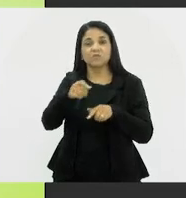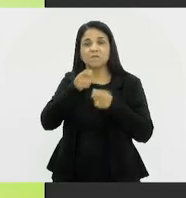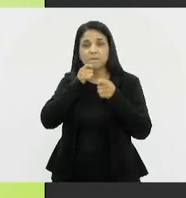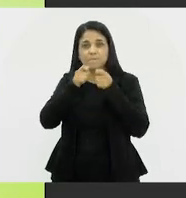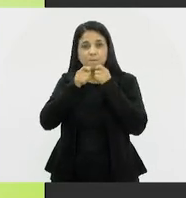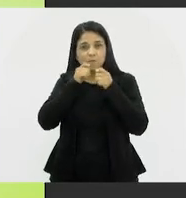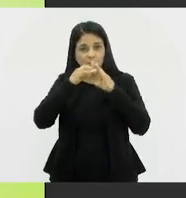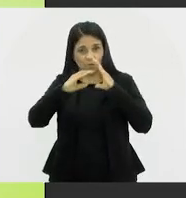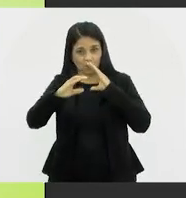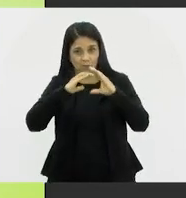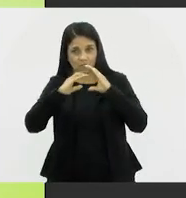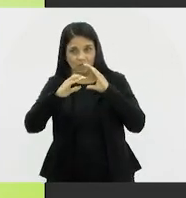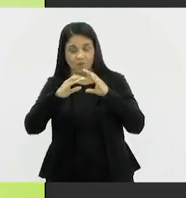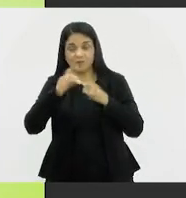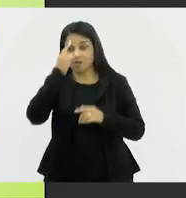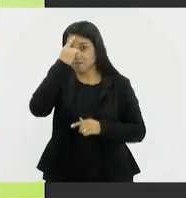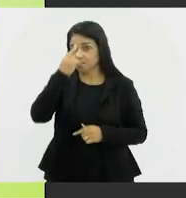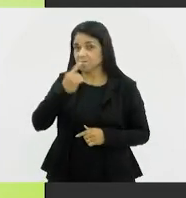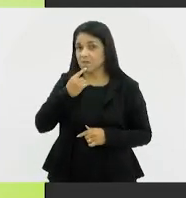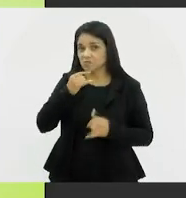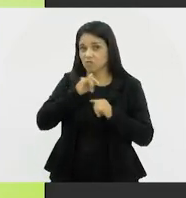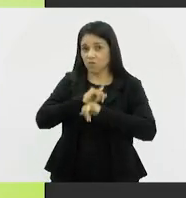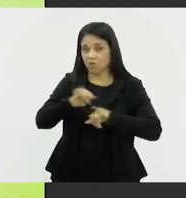informações ou imagens